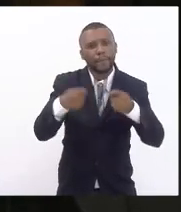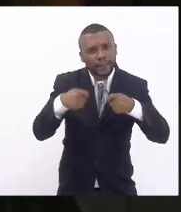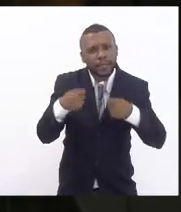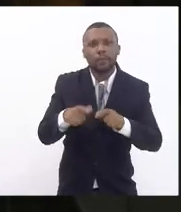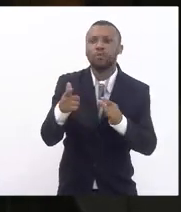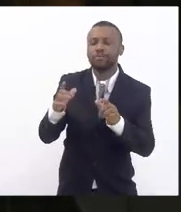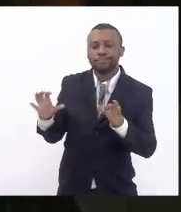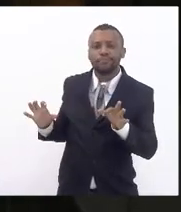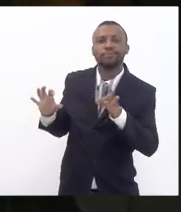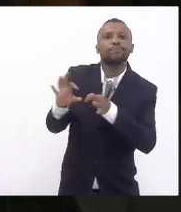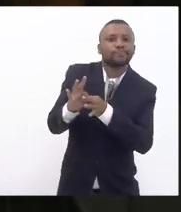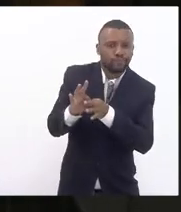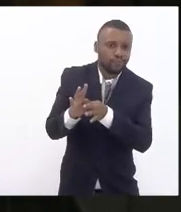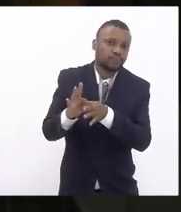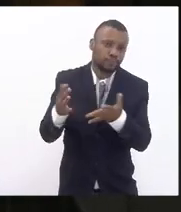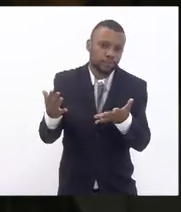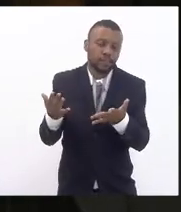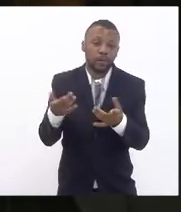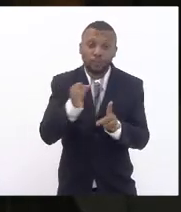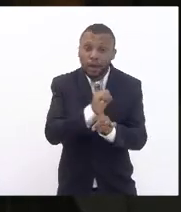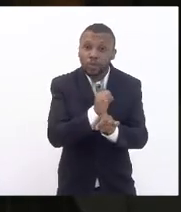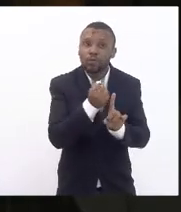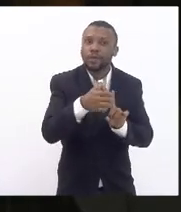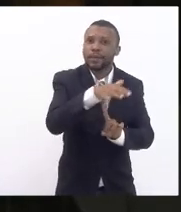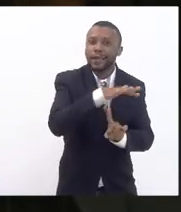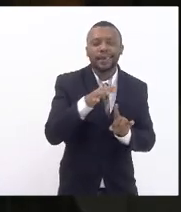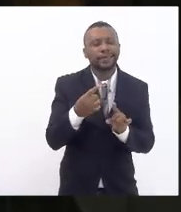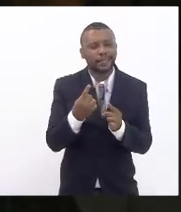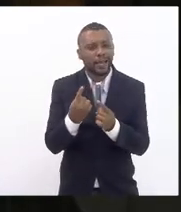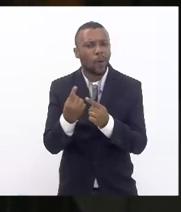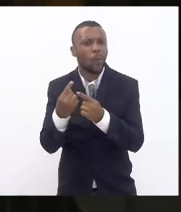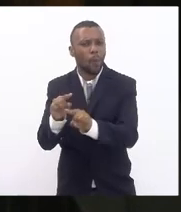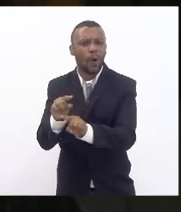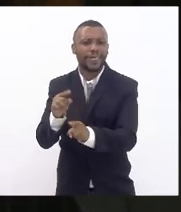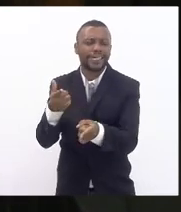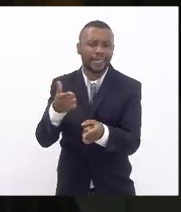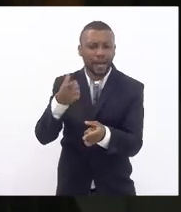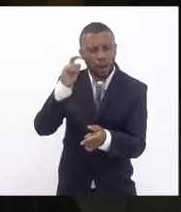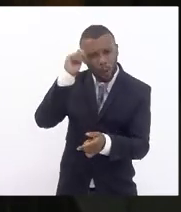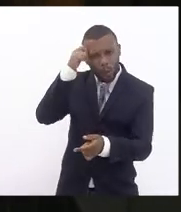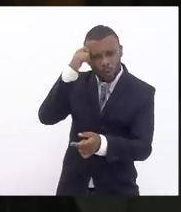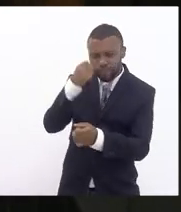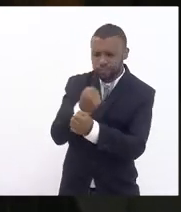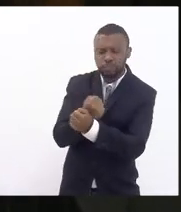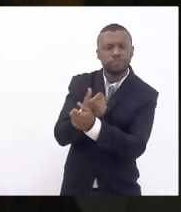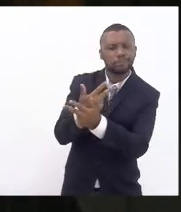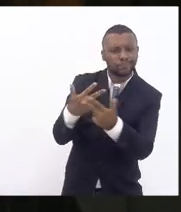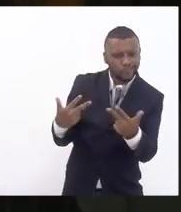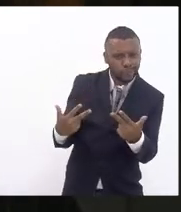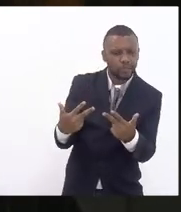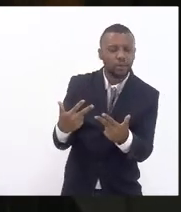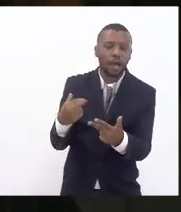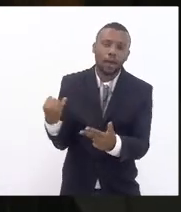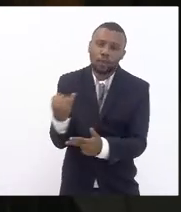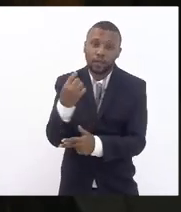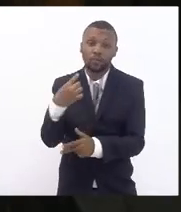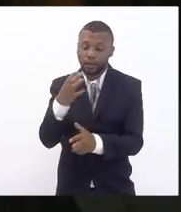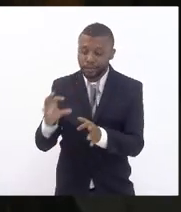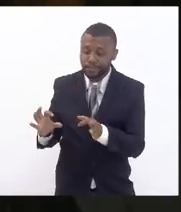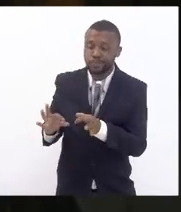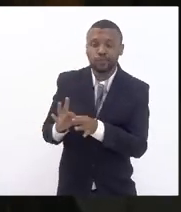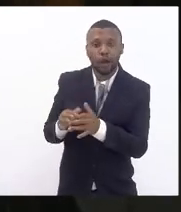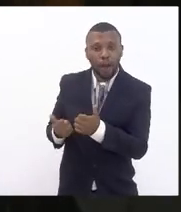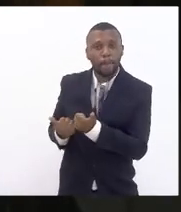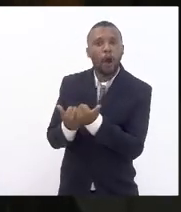é insuficiente não ser racista, é necessário participar da luta antirracista, e essas lutas estão muito... estão